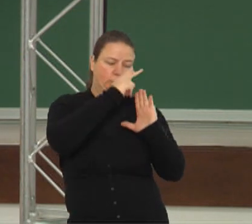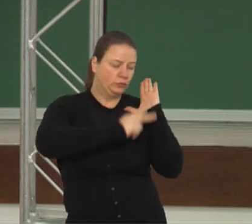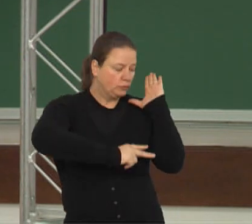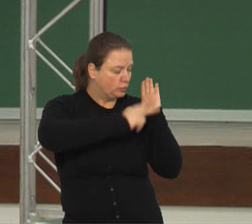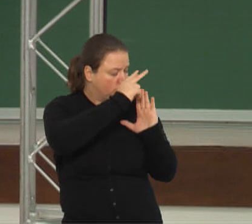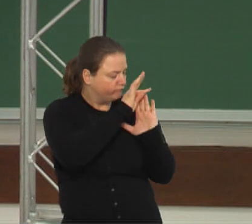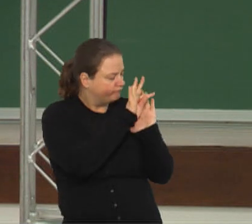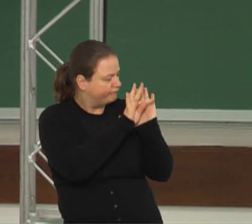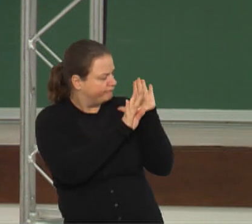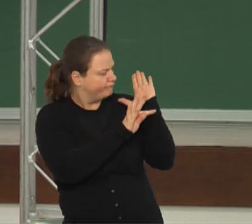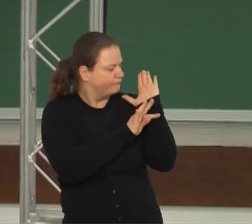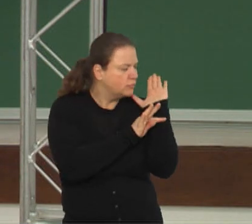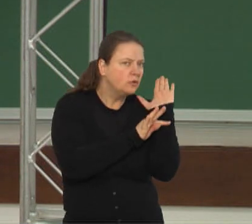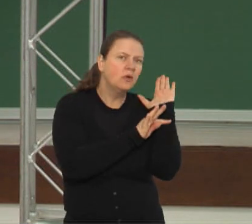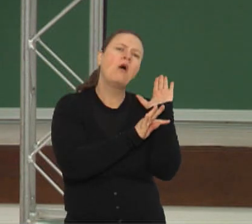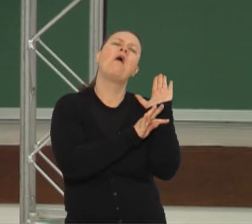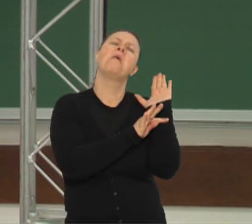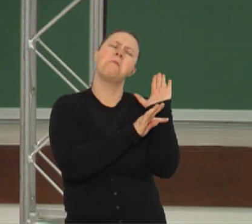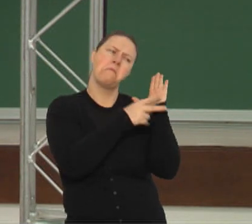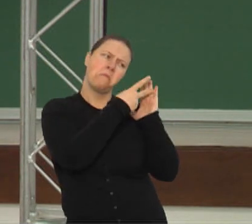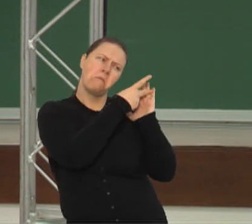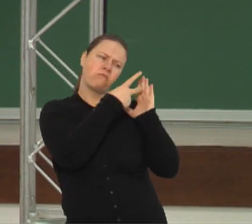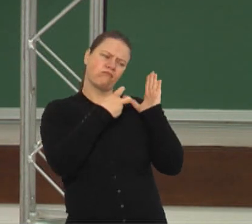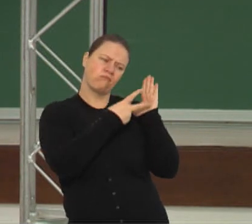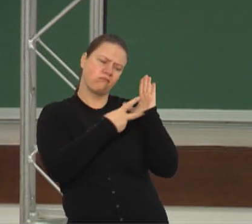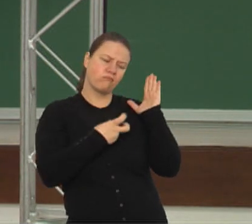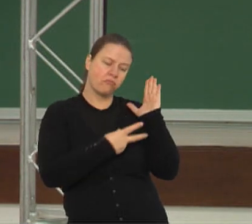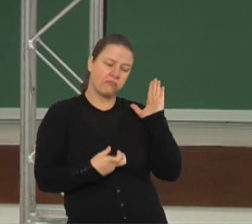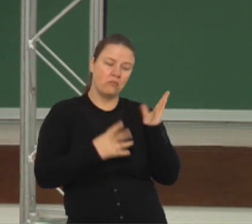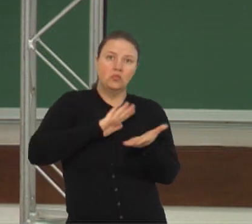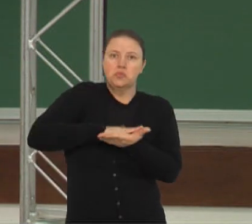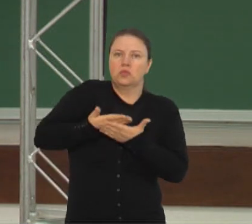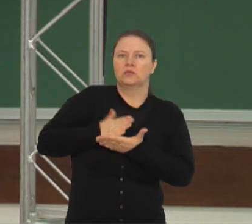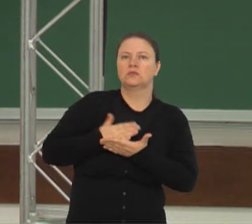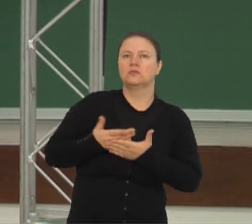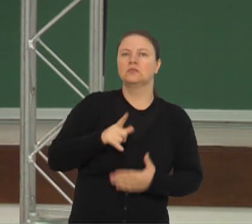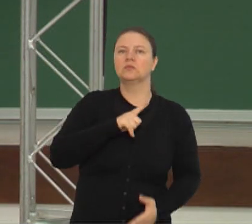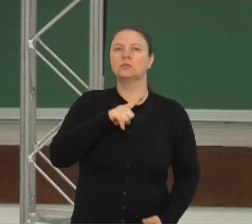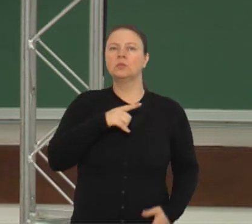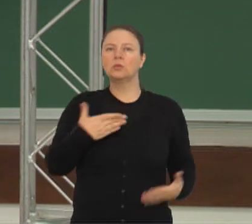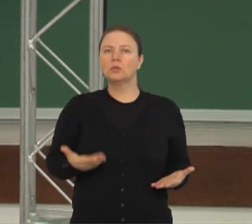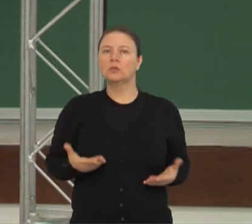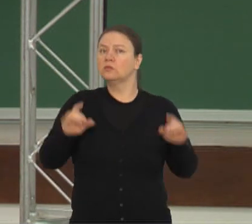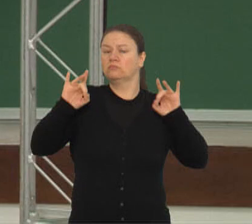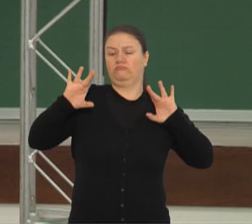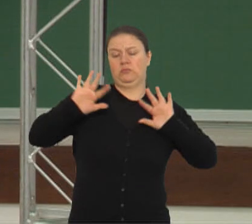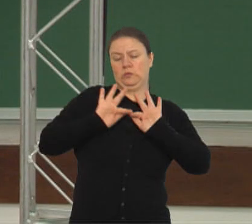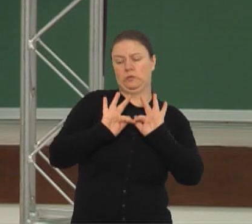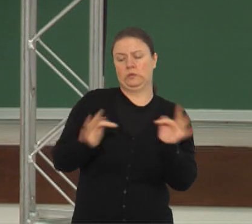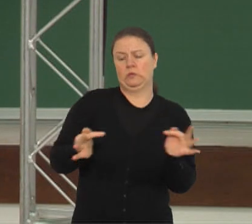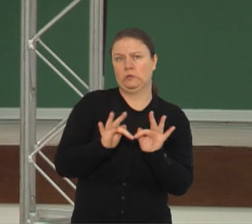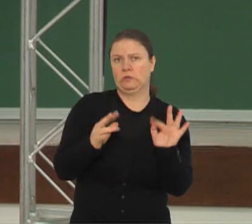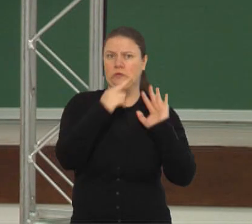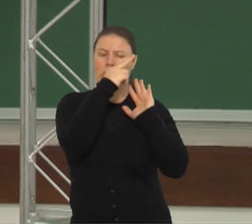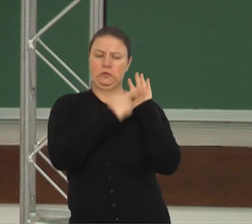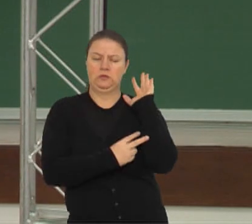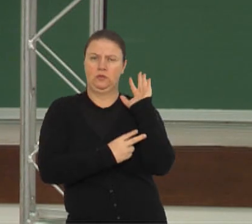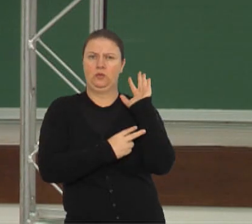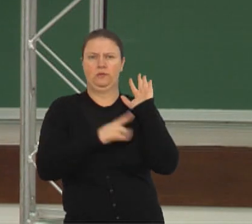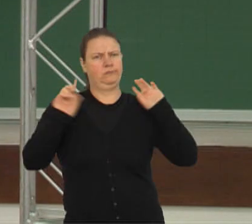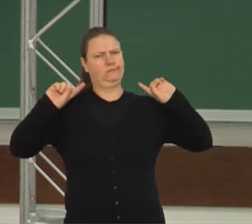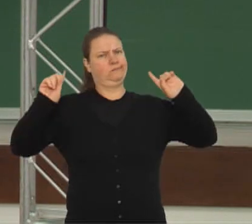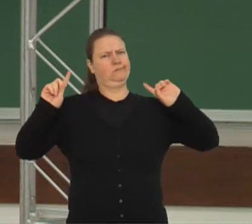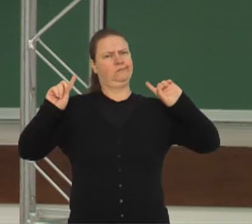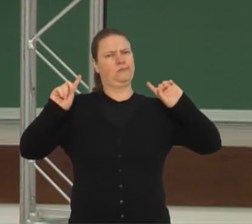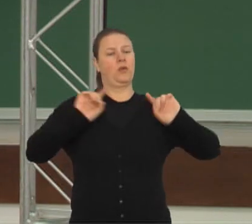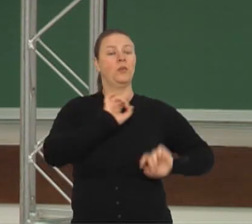partir daí, tirar interpretações. Mas o filosofar não é só leitura de texto. Filosofar é muito mais, está